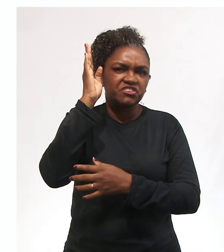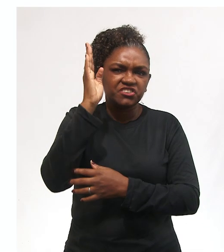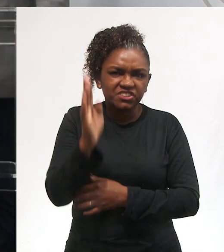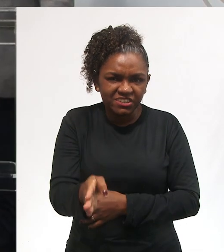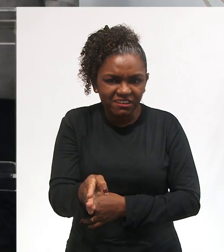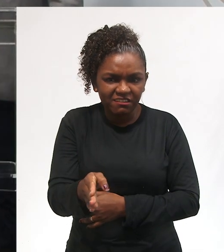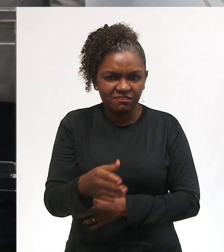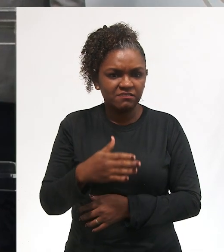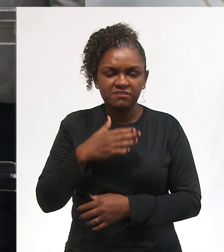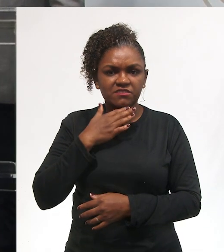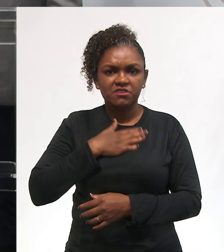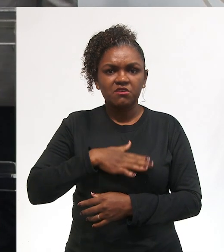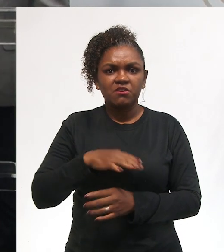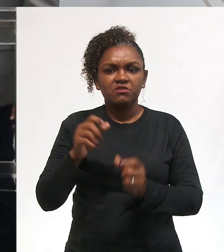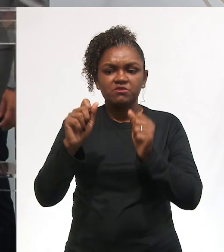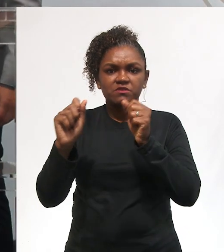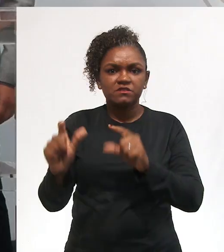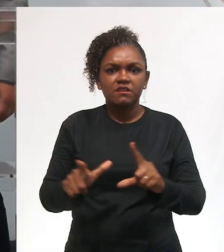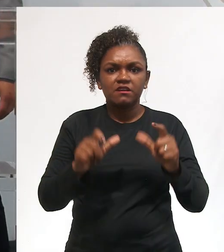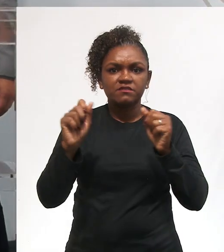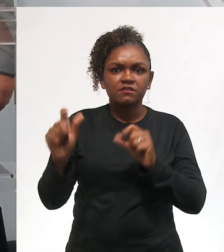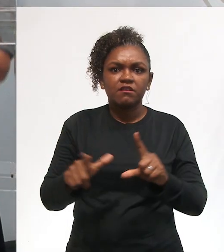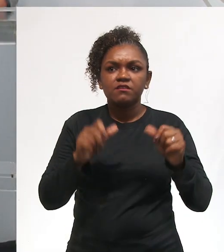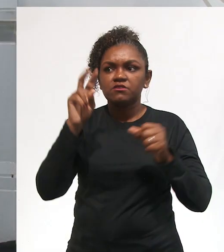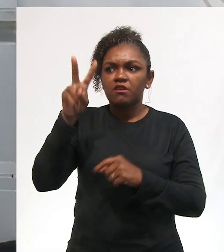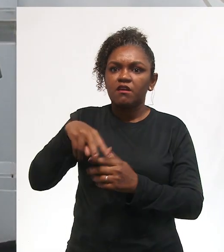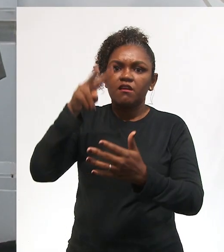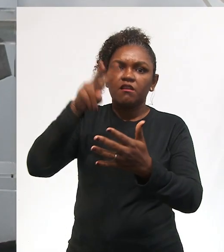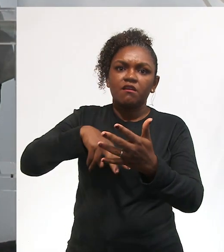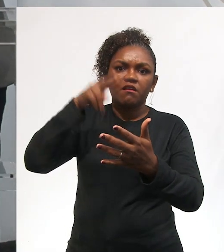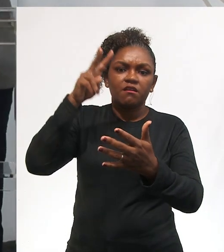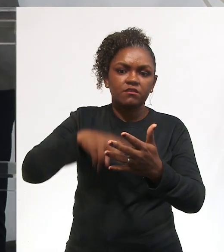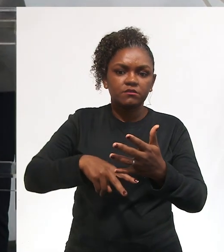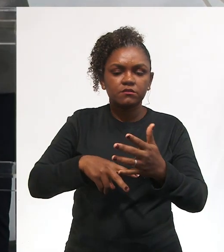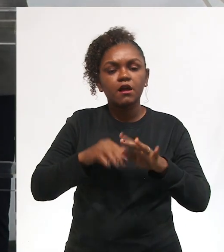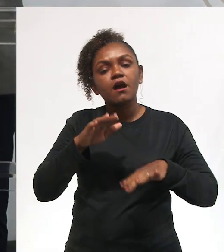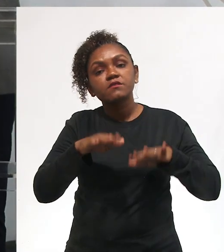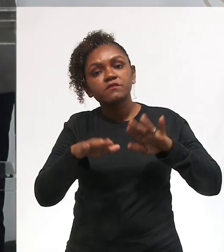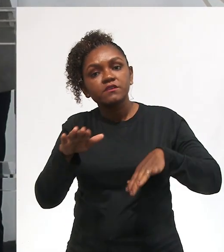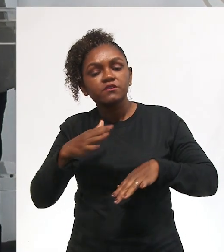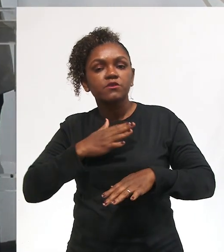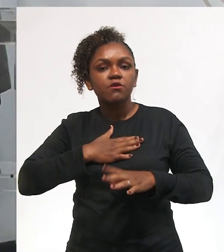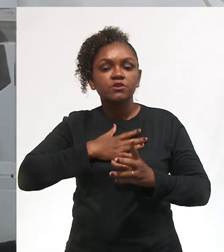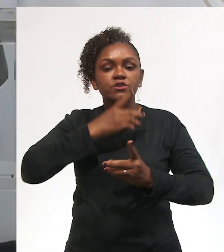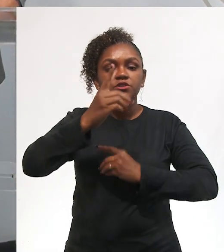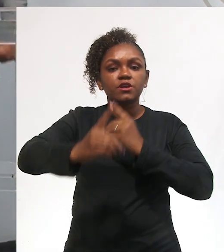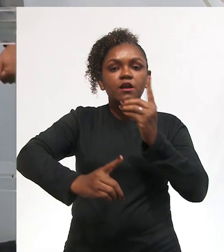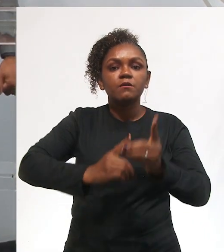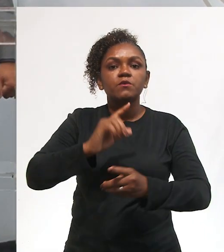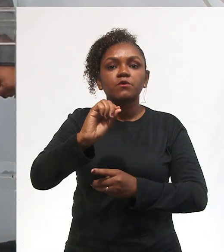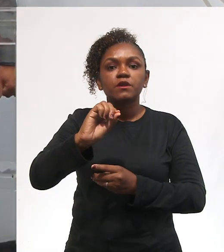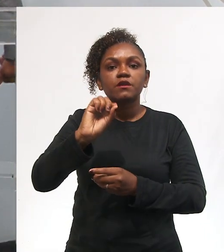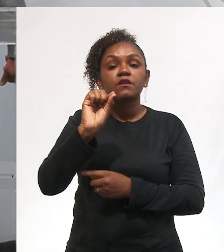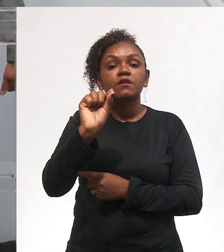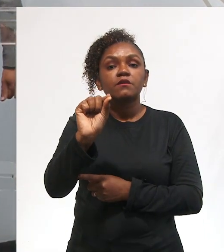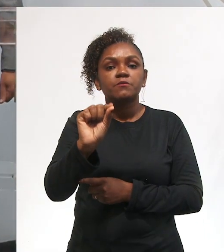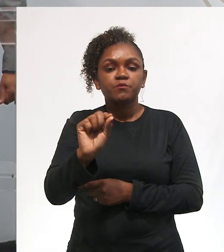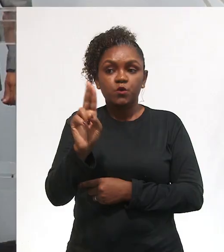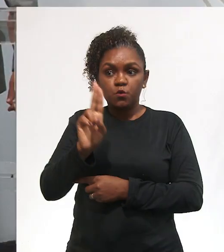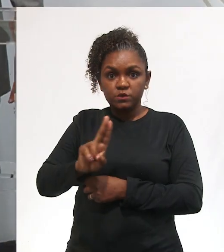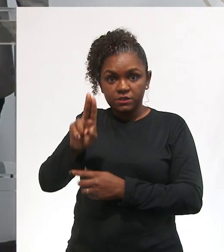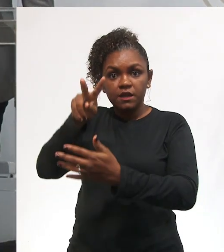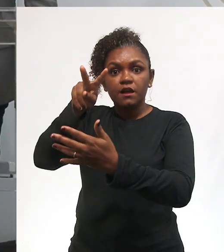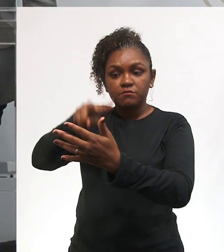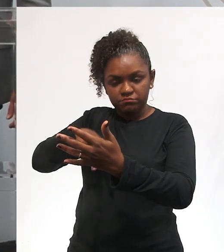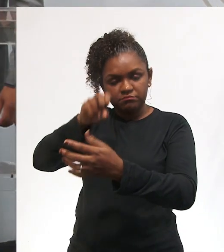de trazer slides e ficar lendo o que está aqui no slide. Você vê que eu tento trazer essa dinâmica aqui, porque eu acho que mesmo que o